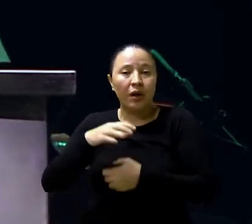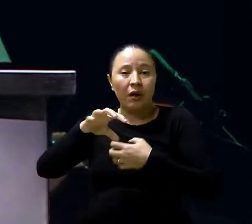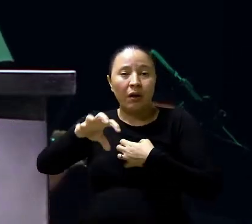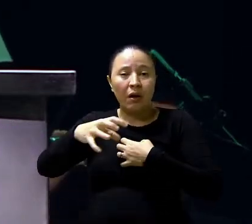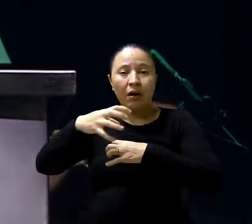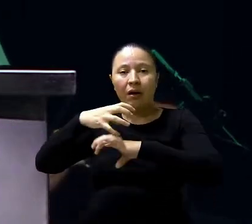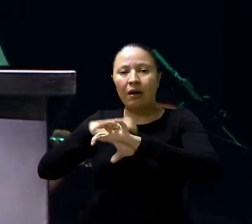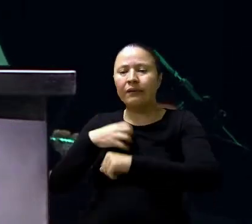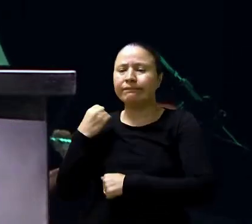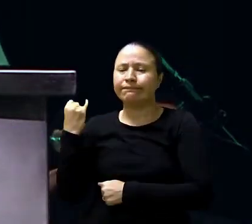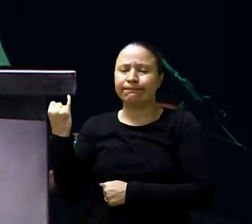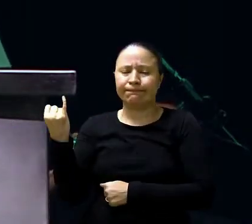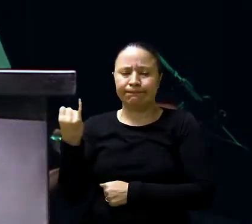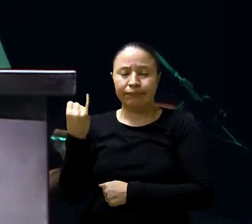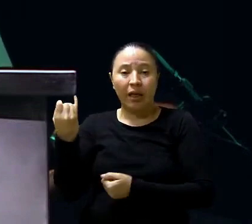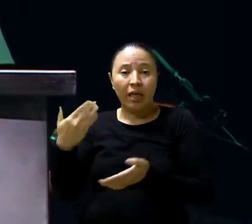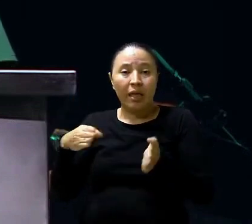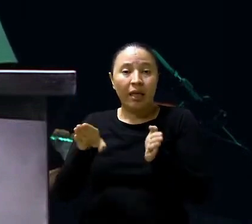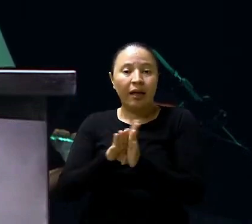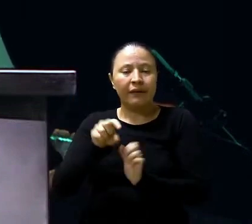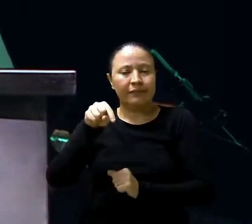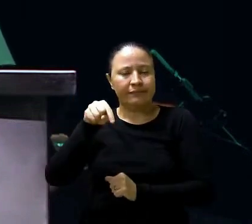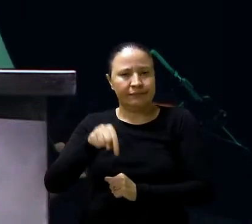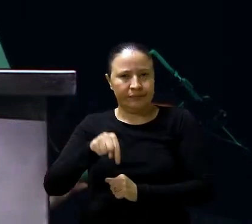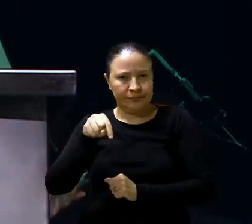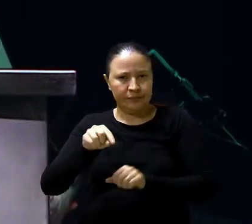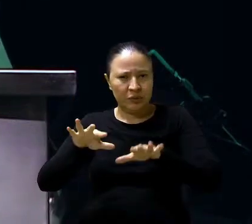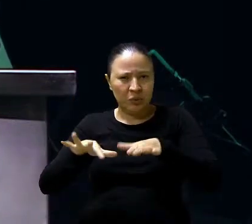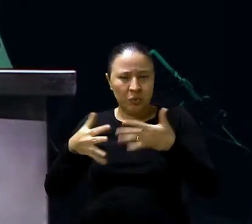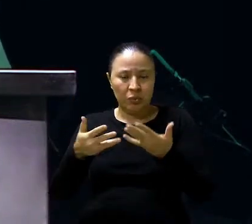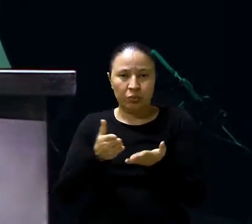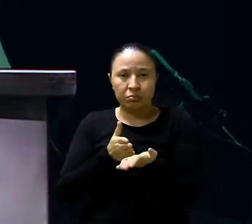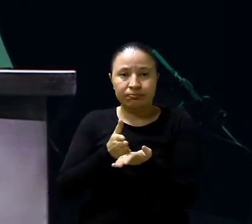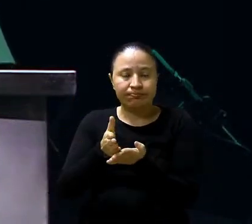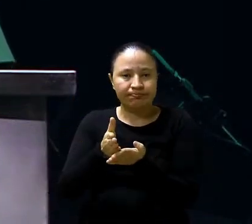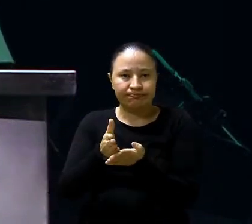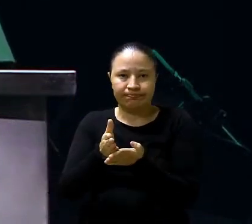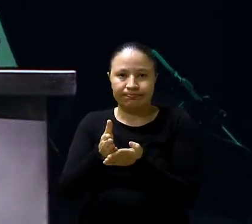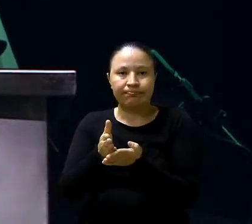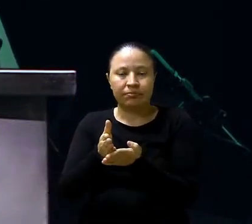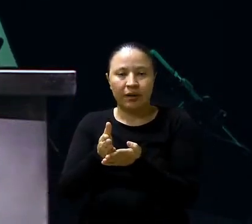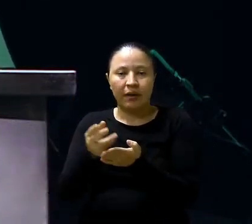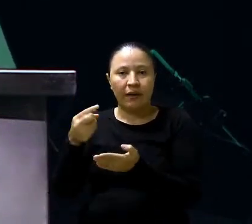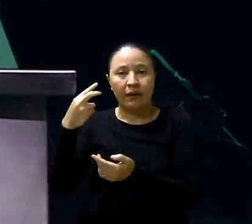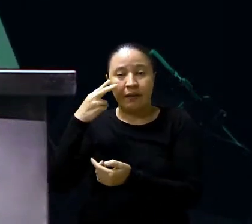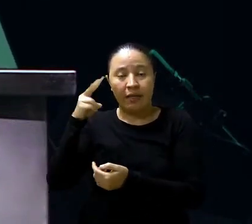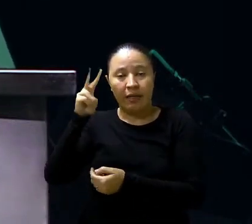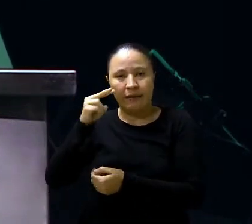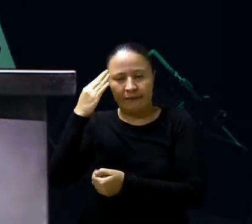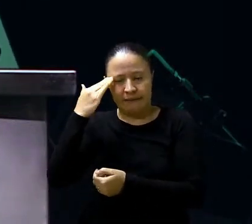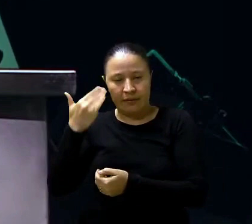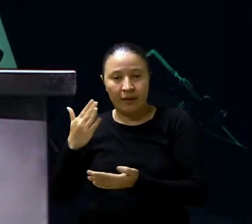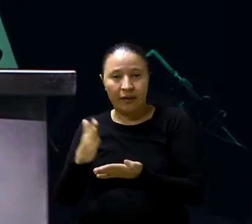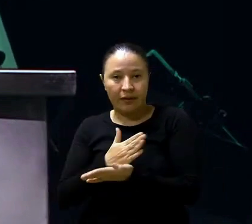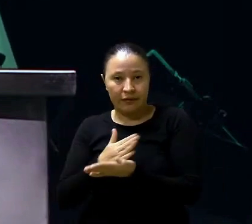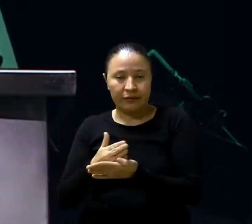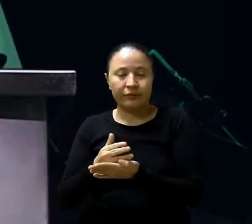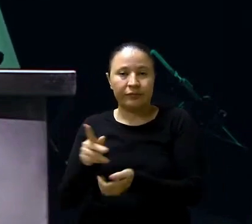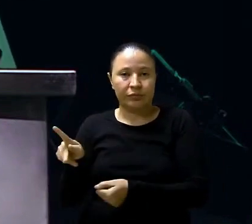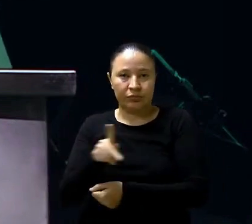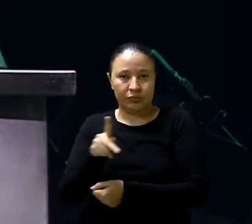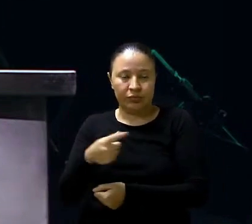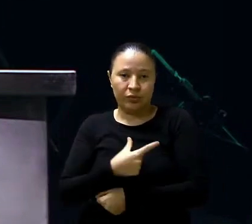foram fundamentais para que chegássemos até aqui, os quais não passaram despercebidos, nos dando a honra de ter alguns como os nossos